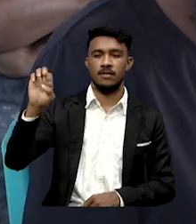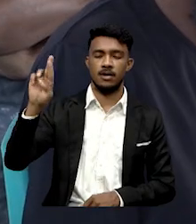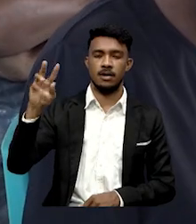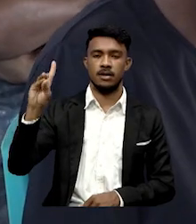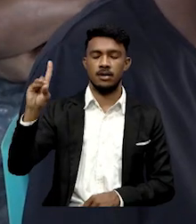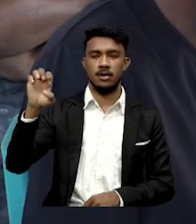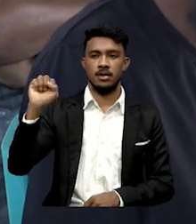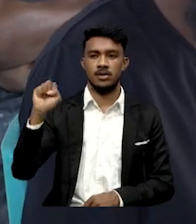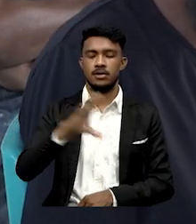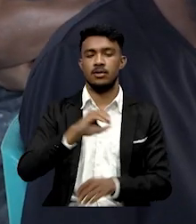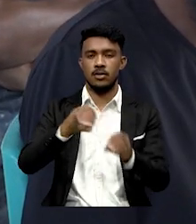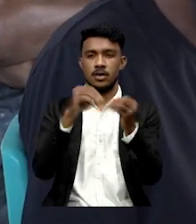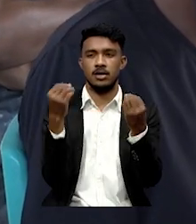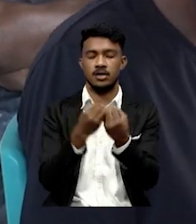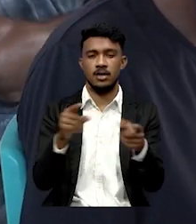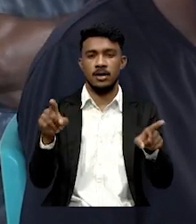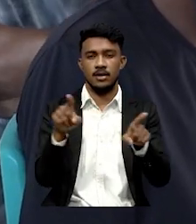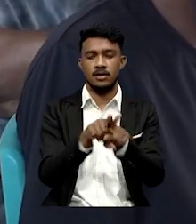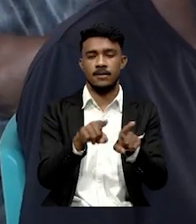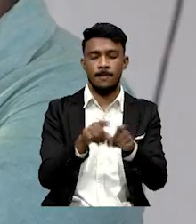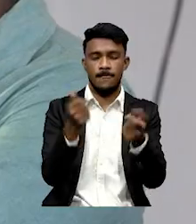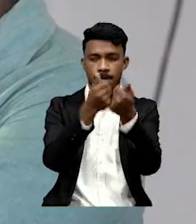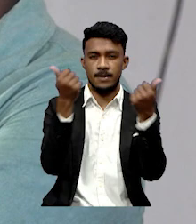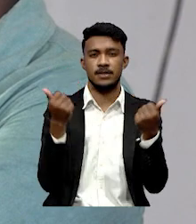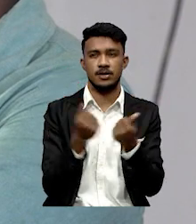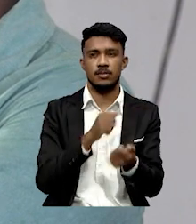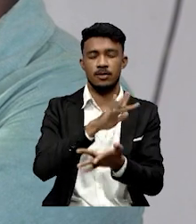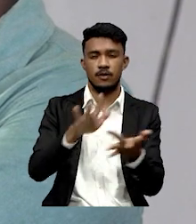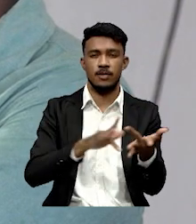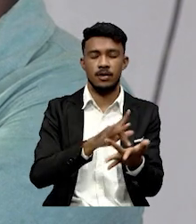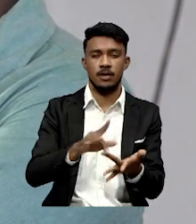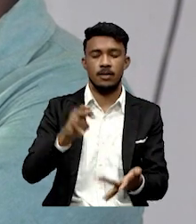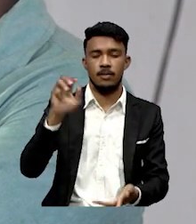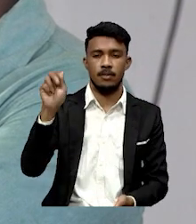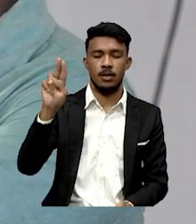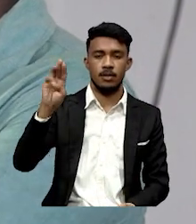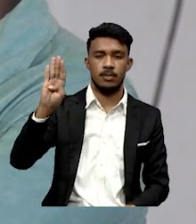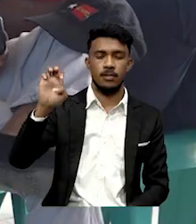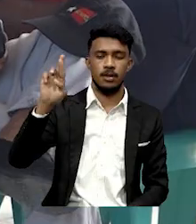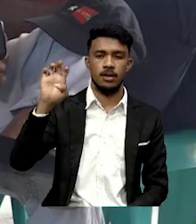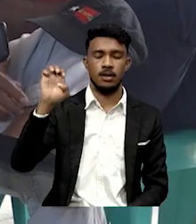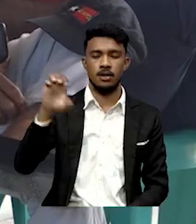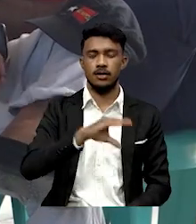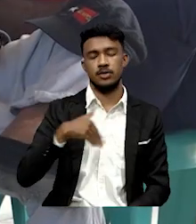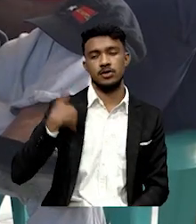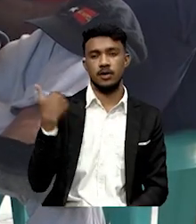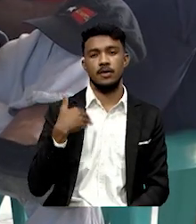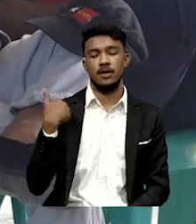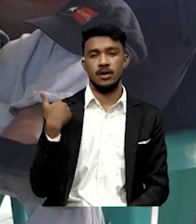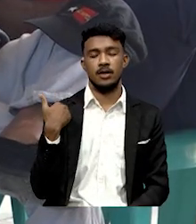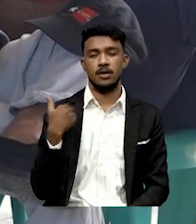Nomos Organização da Massa, Hanesang, Associação Movimento Malbera Oan, Movimento Juventude e